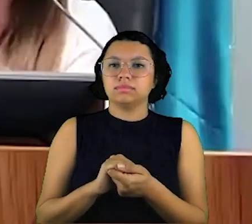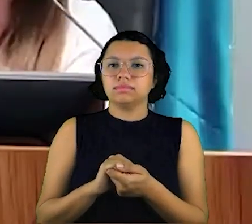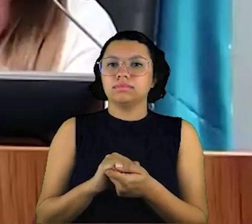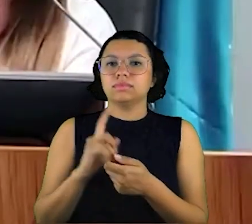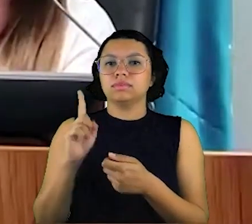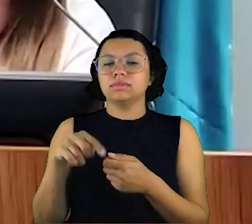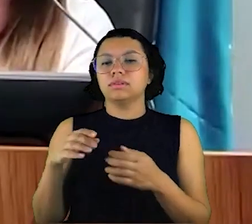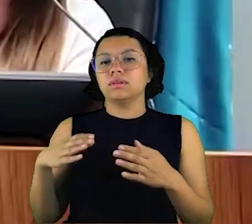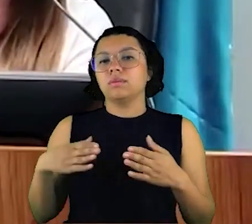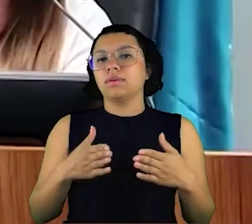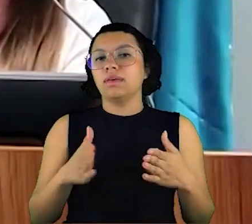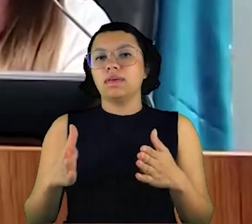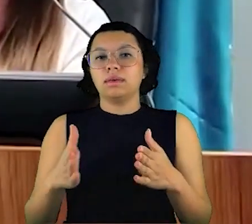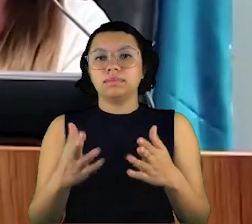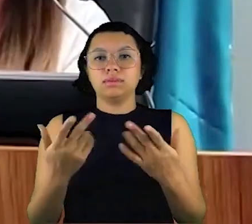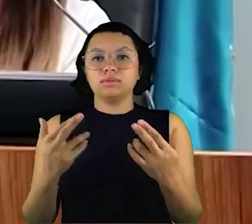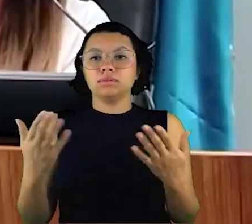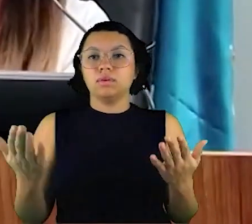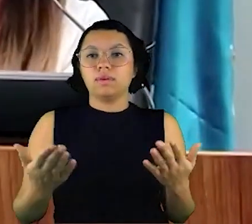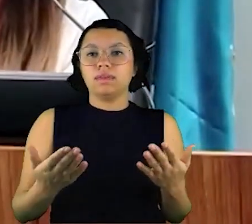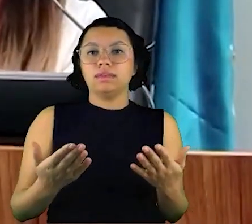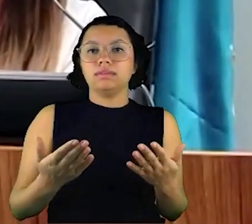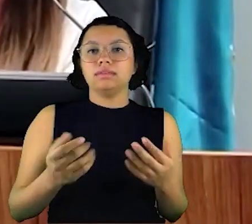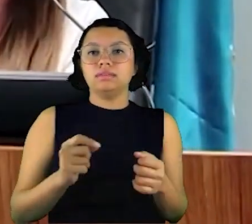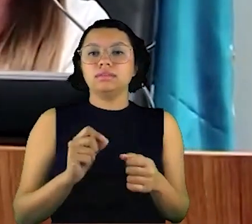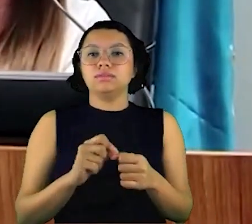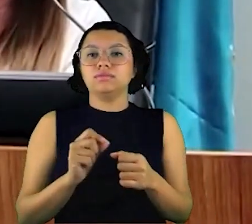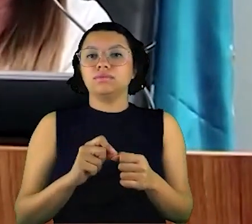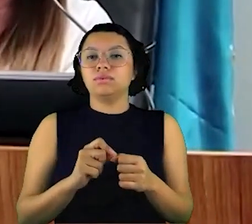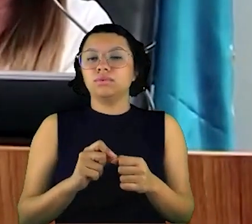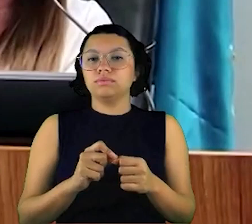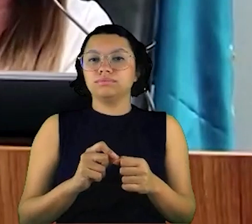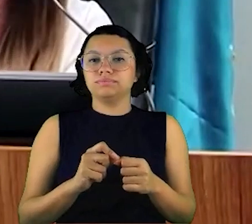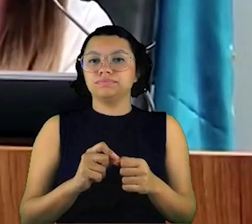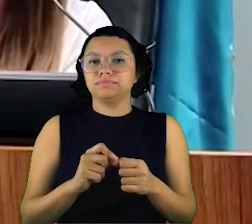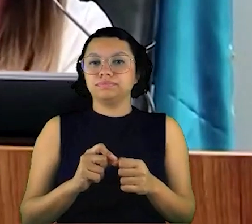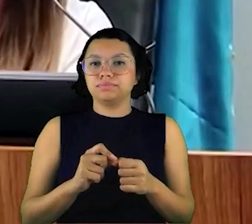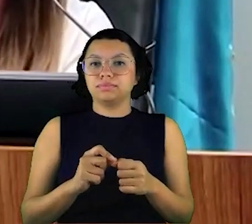São caminhos como esses que foram